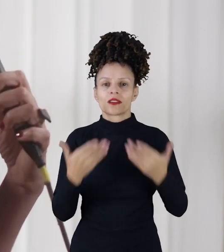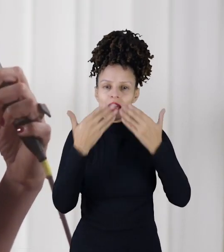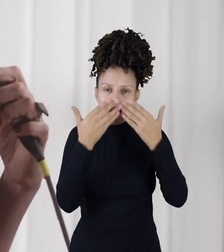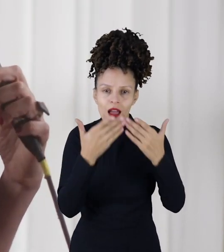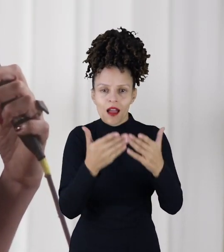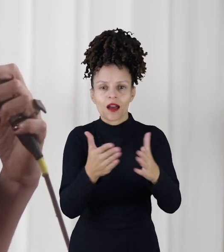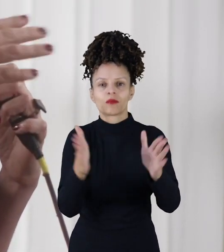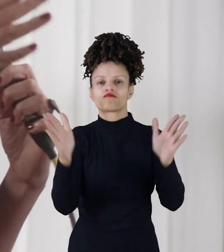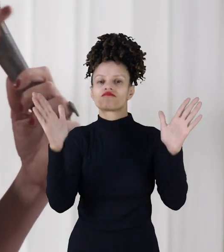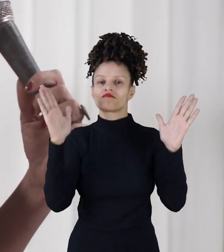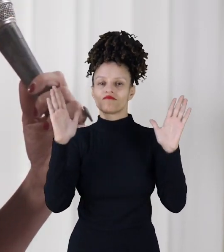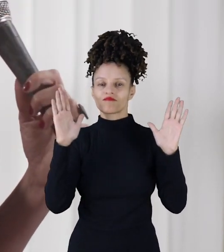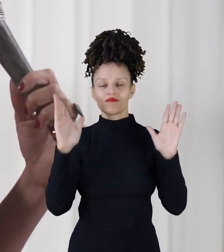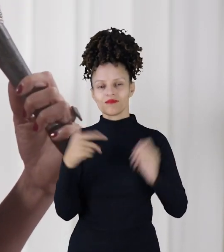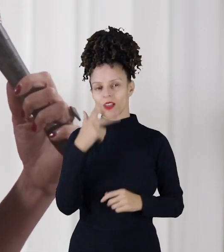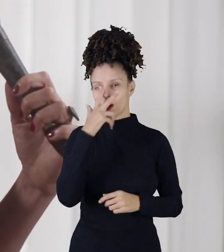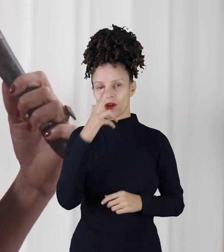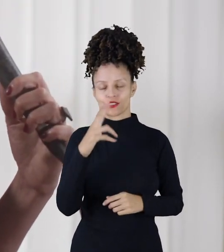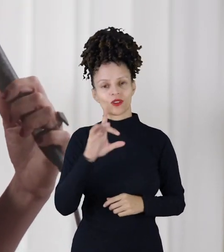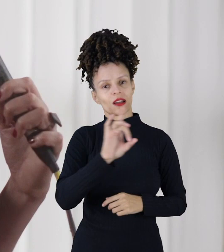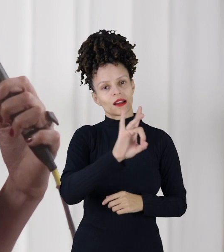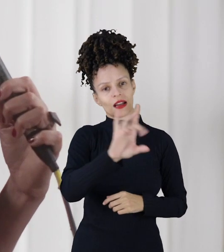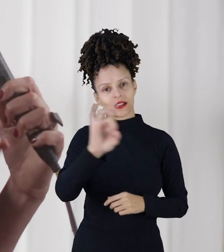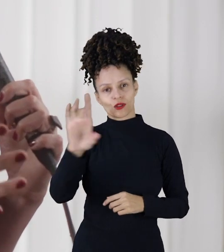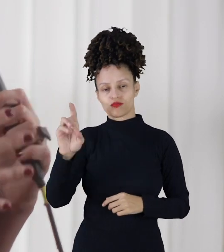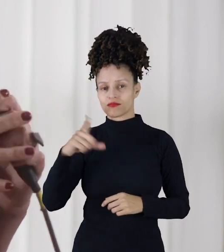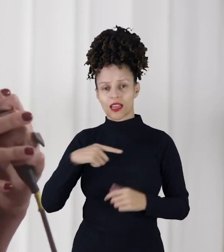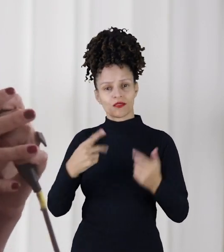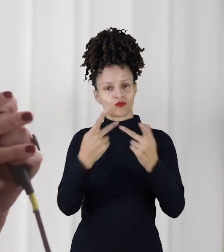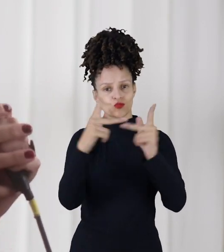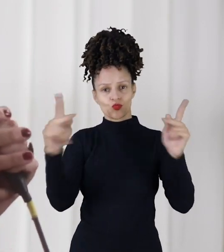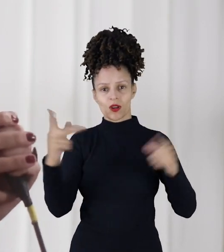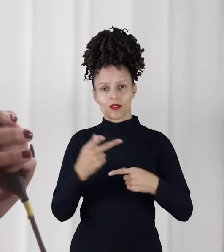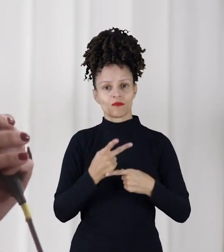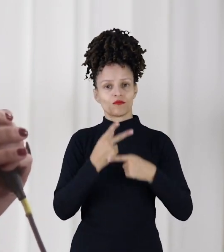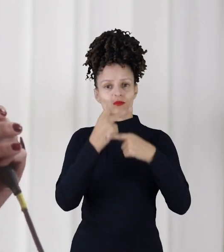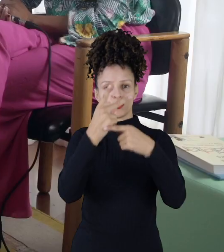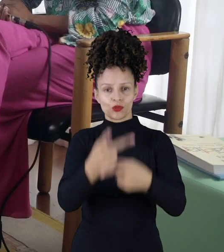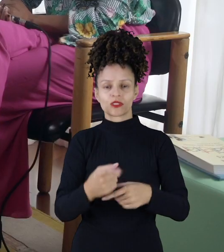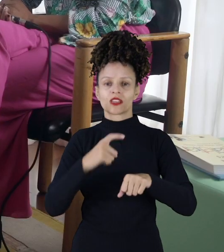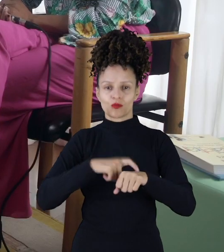que abram horizontes. Eu acho que cada um tem a sua busca